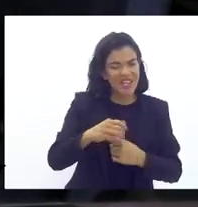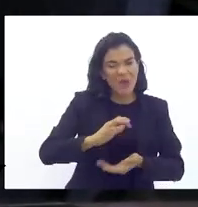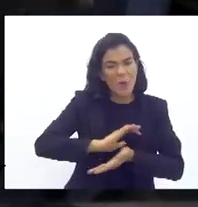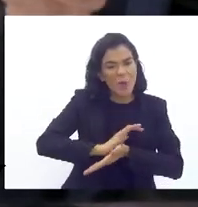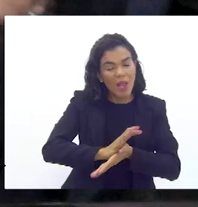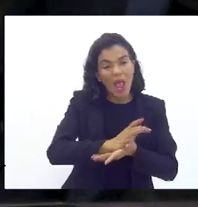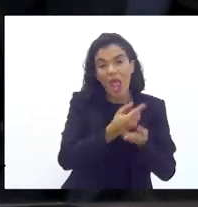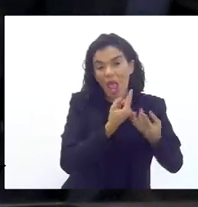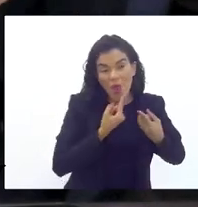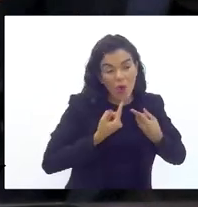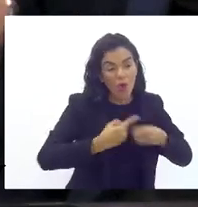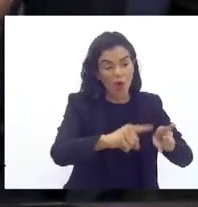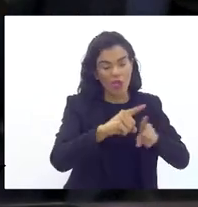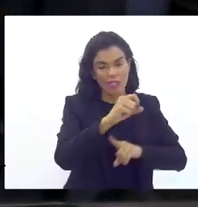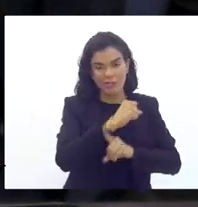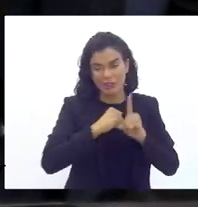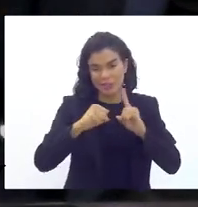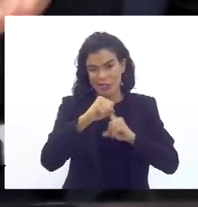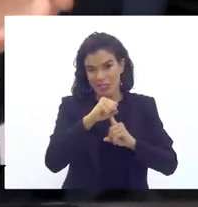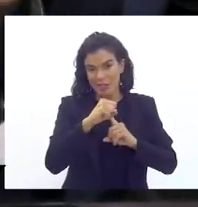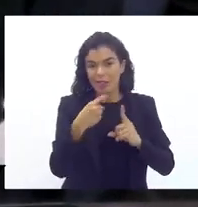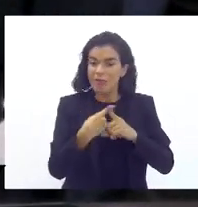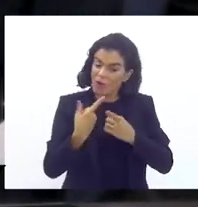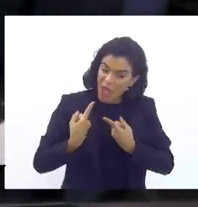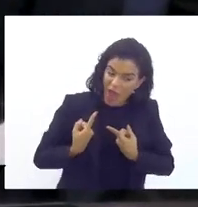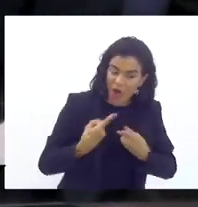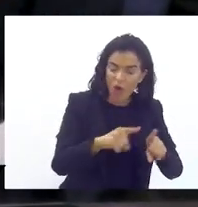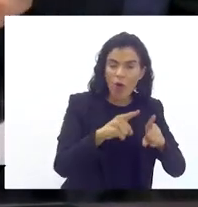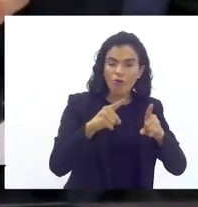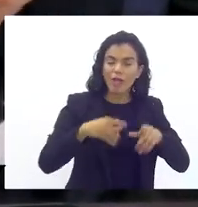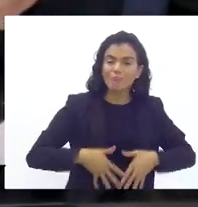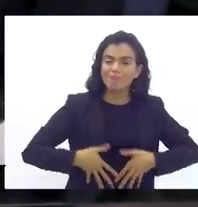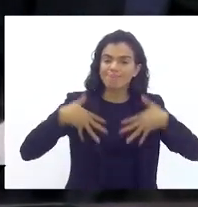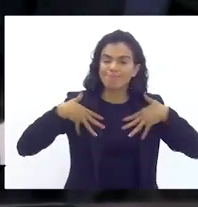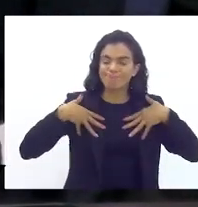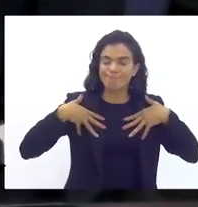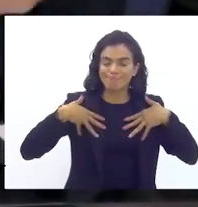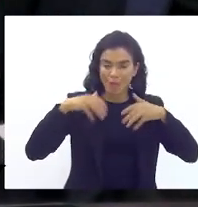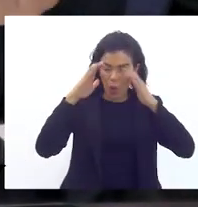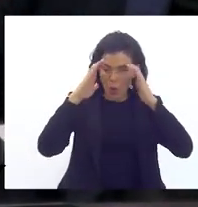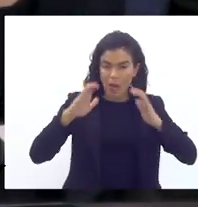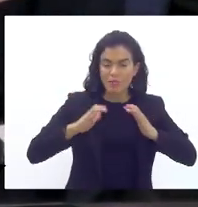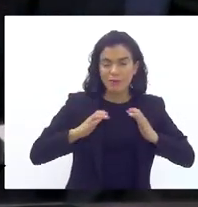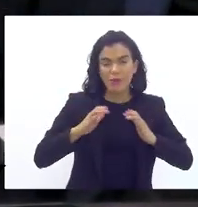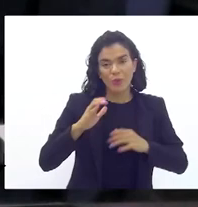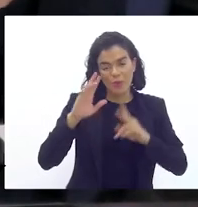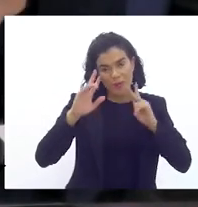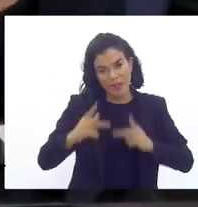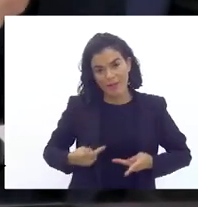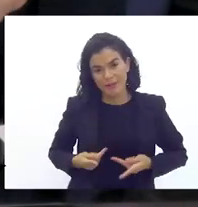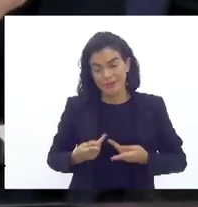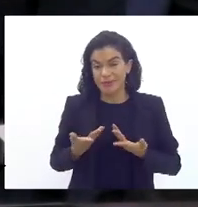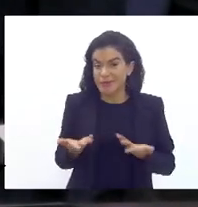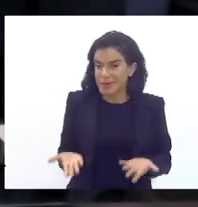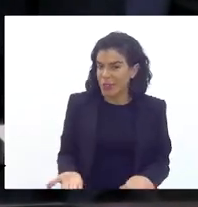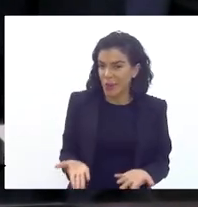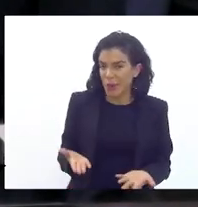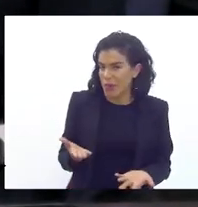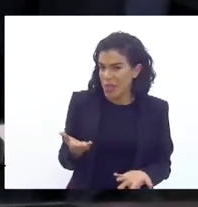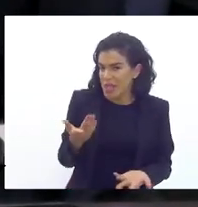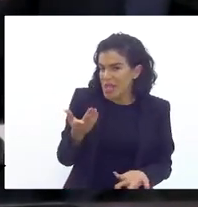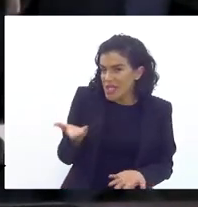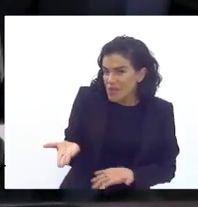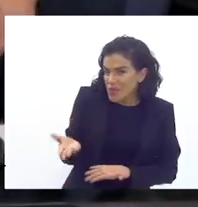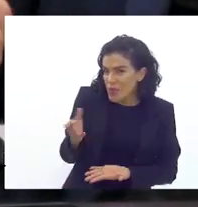é contra a sociedade que é contra a dignidade humana Então esse Princípio não vale